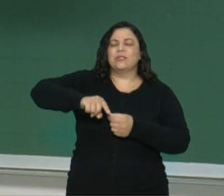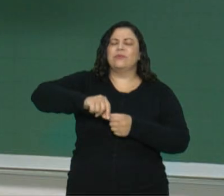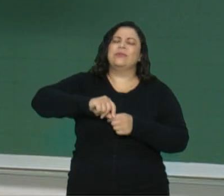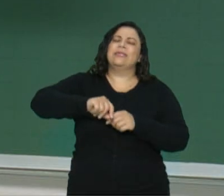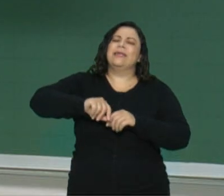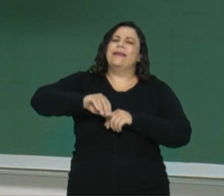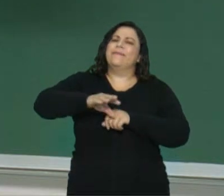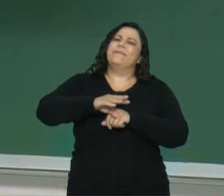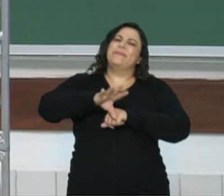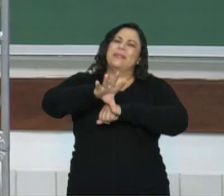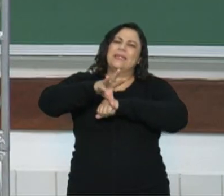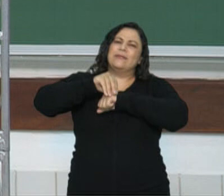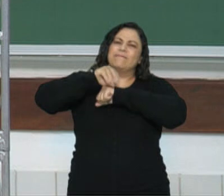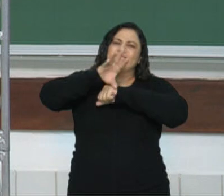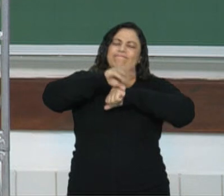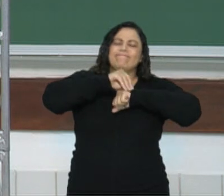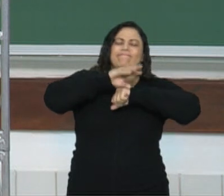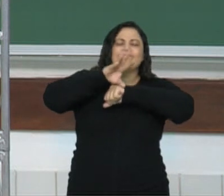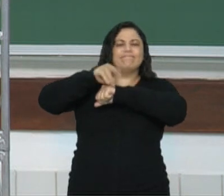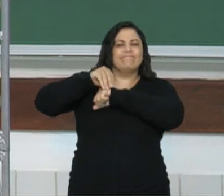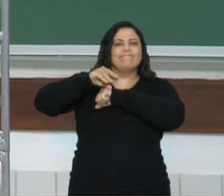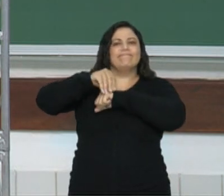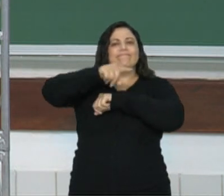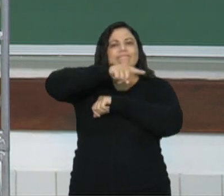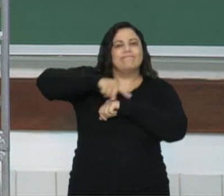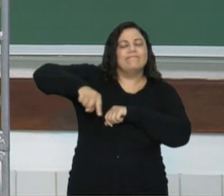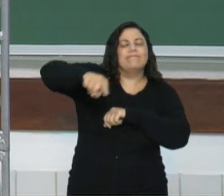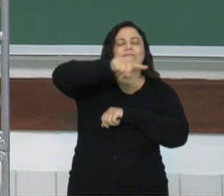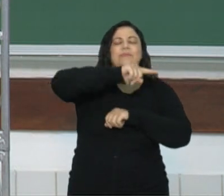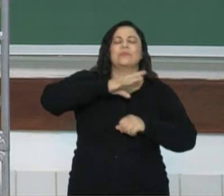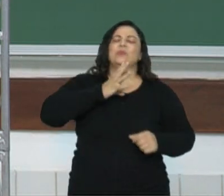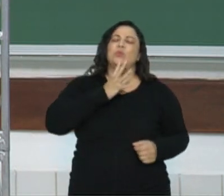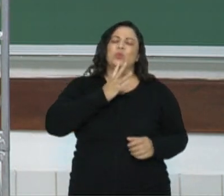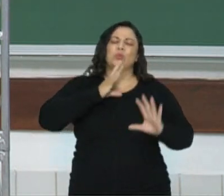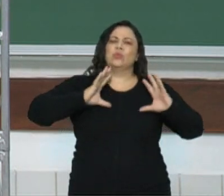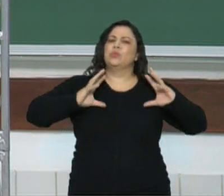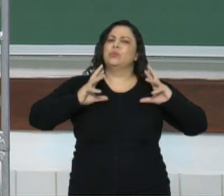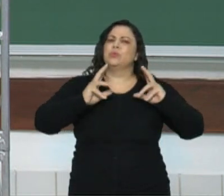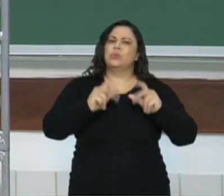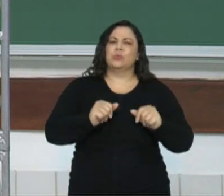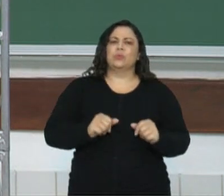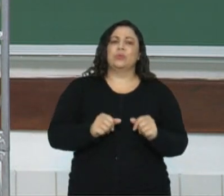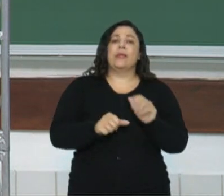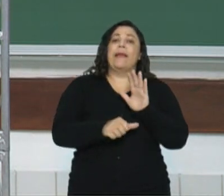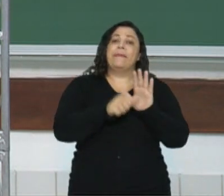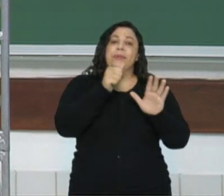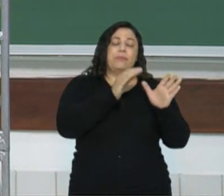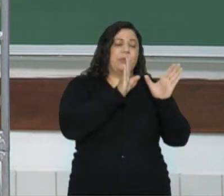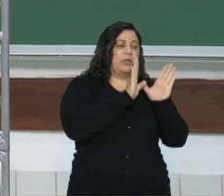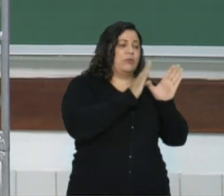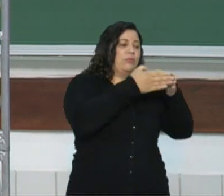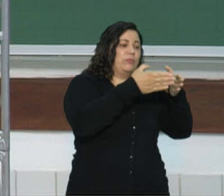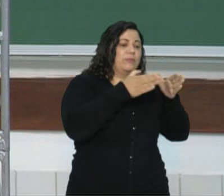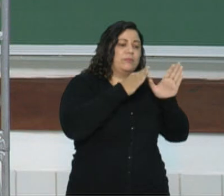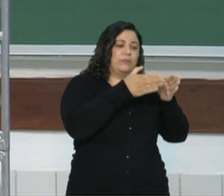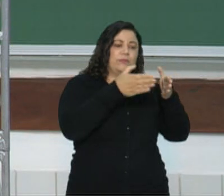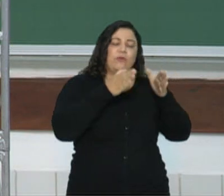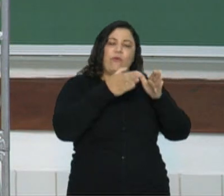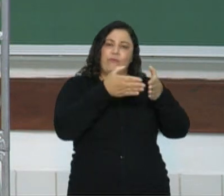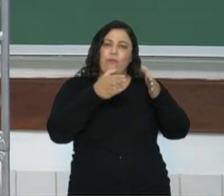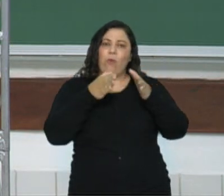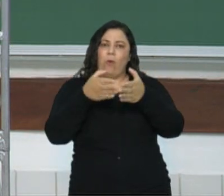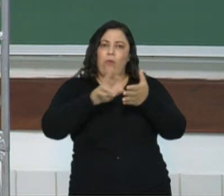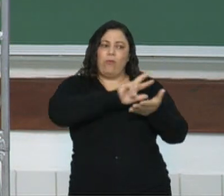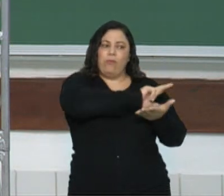Então olha o que está acontecendo. Se primeiro você dividiu o todo em pedaços, e aí esses